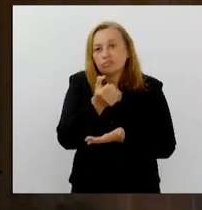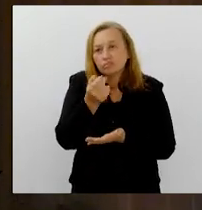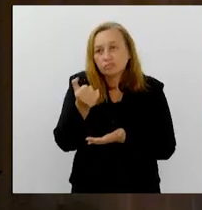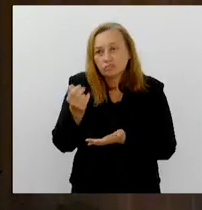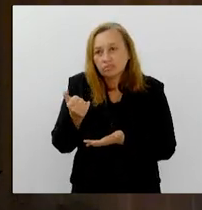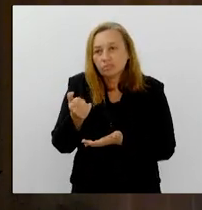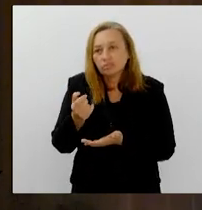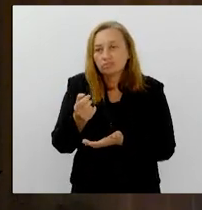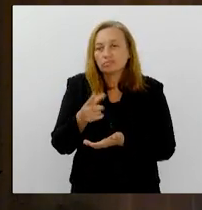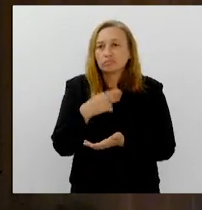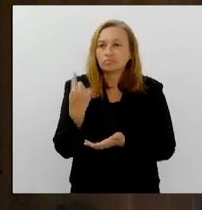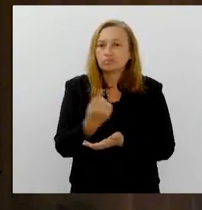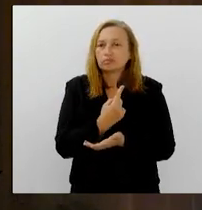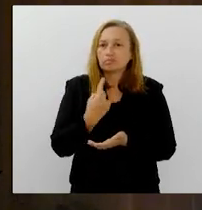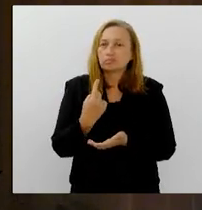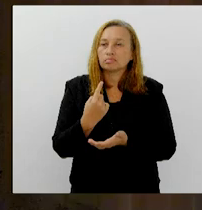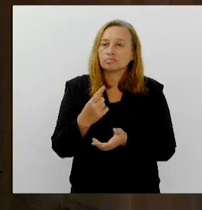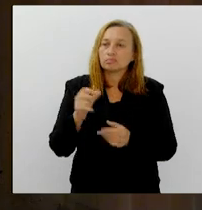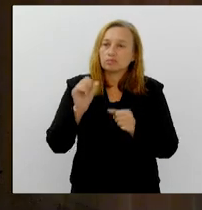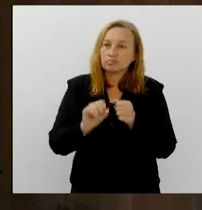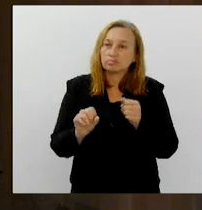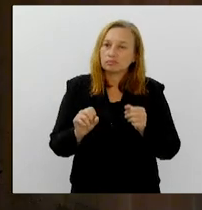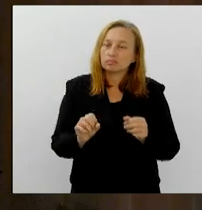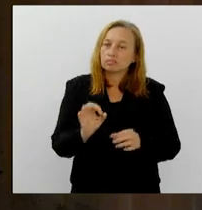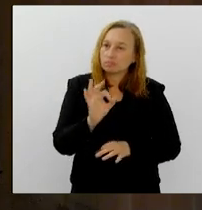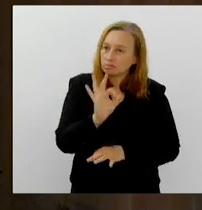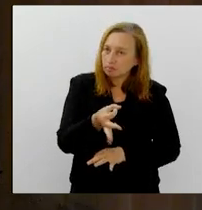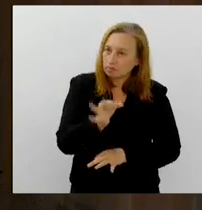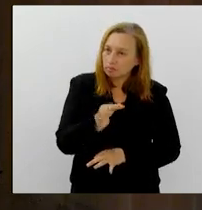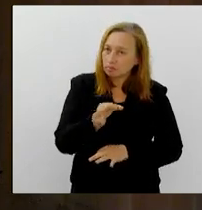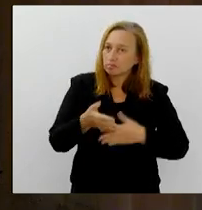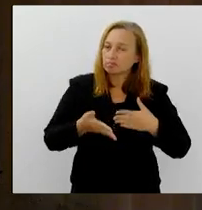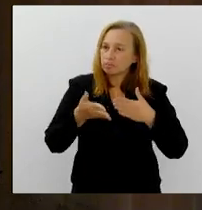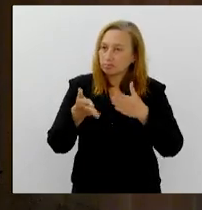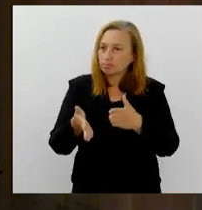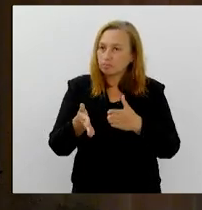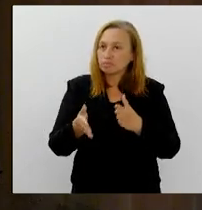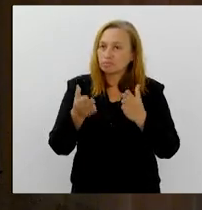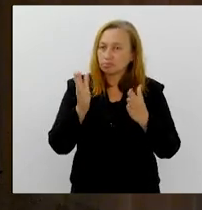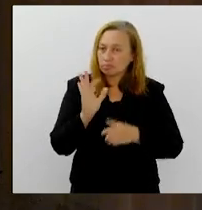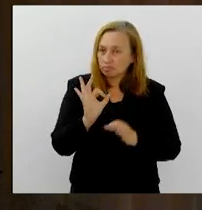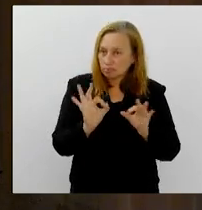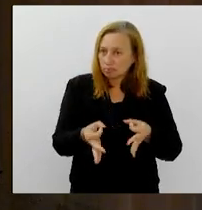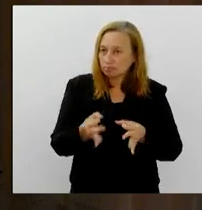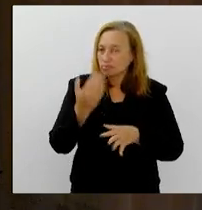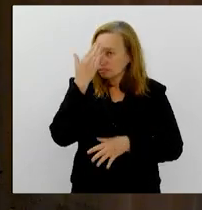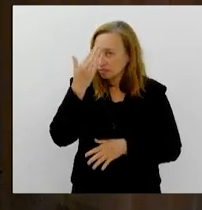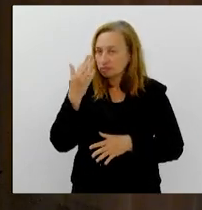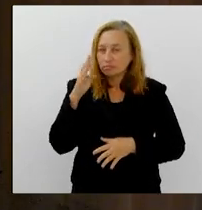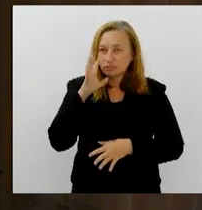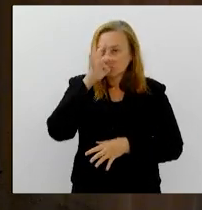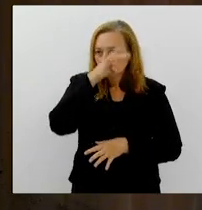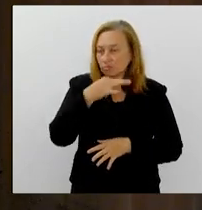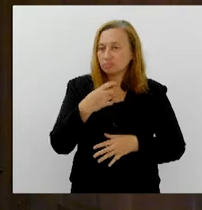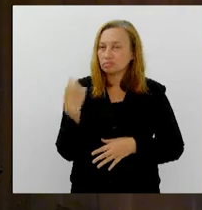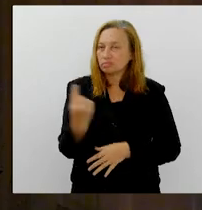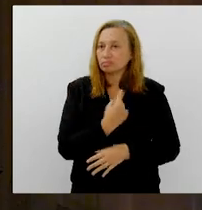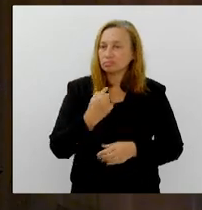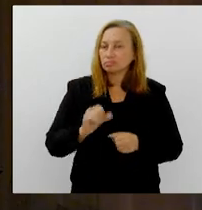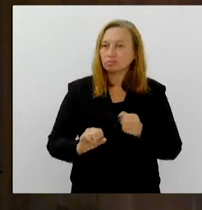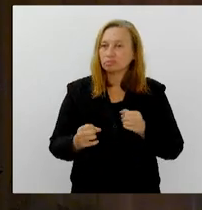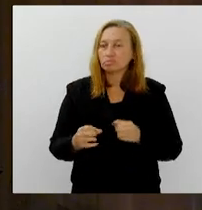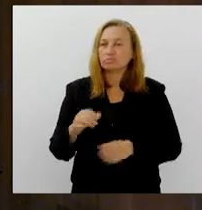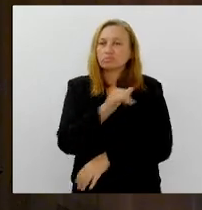nós estamos fazendo a coisa certa, no caminho certo. Muito obrigada por resistirem com a gente e fazerem um Rio de Janeiro